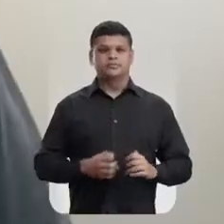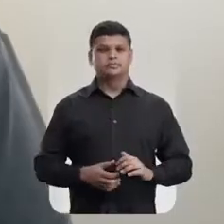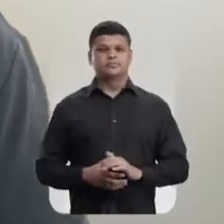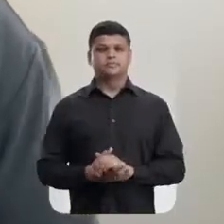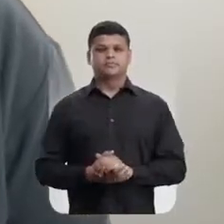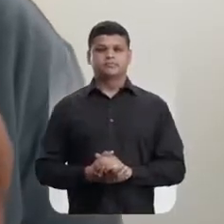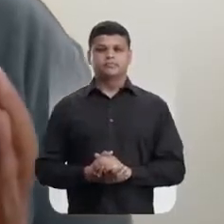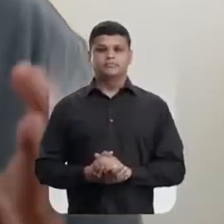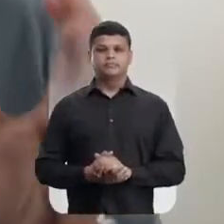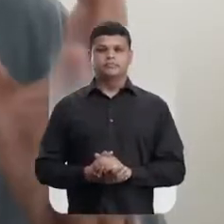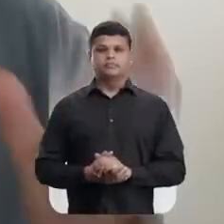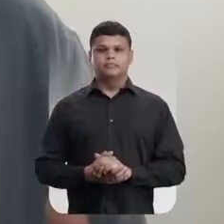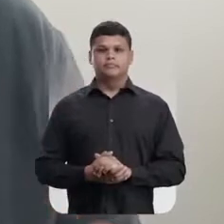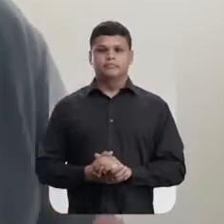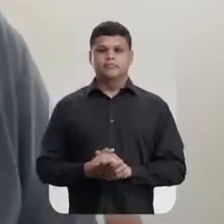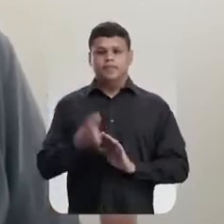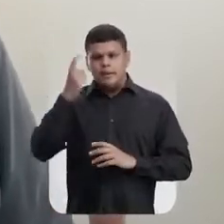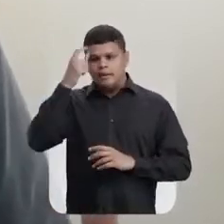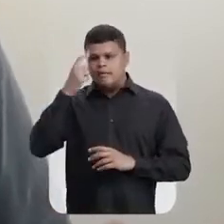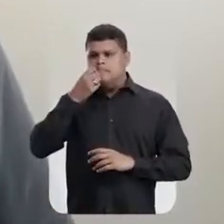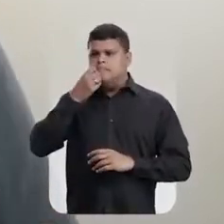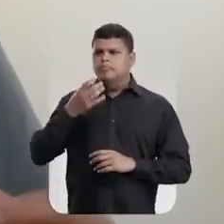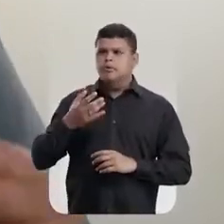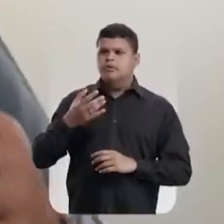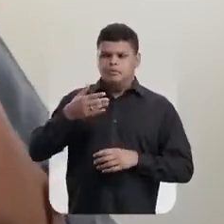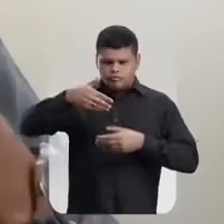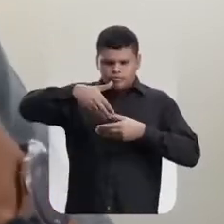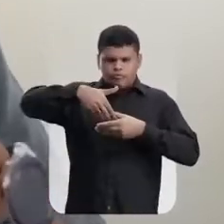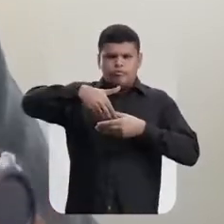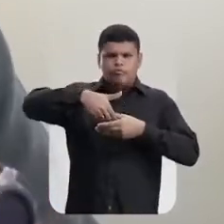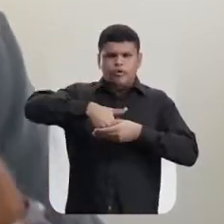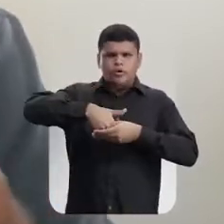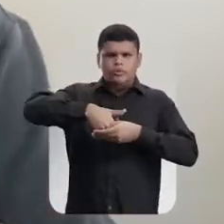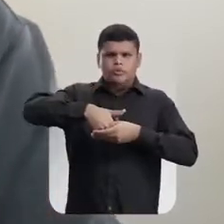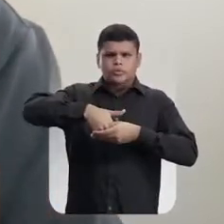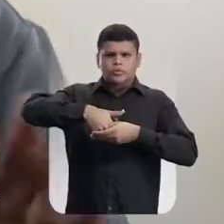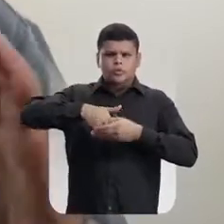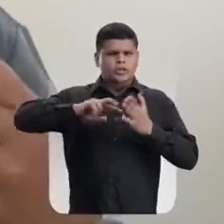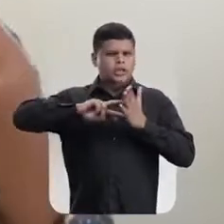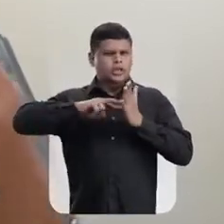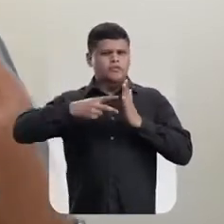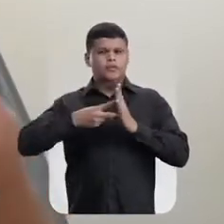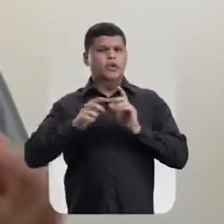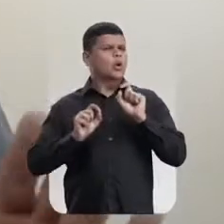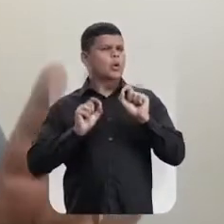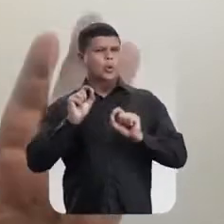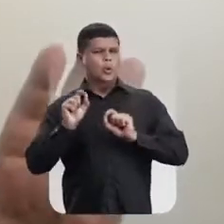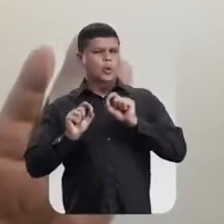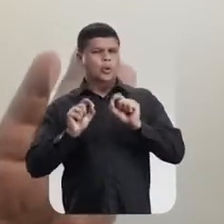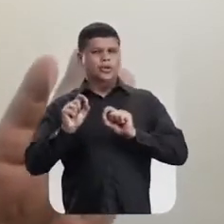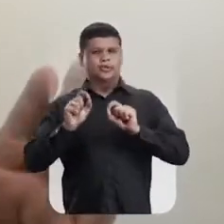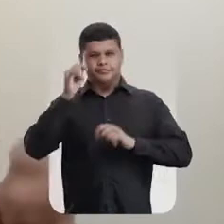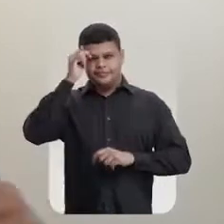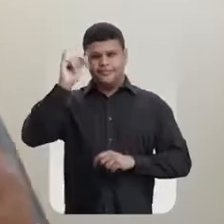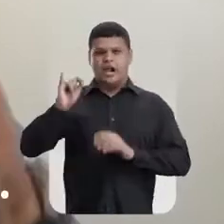O voto, quando bem pensado, ele é uma vacina contra a doença da